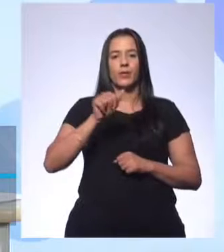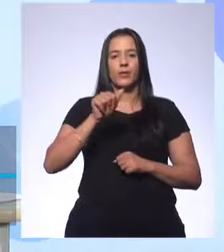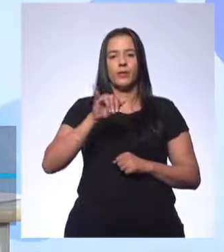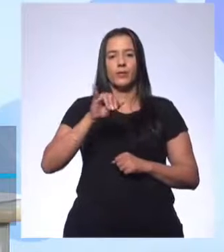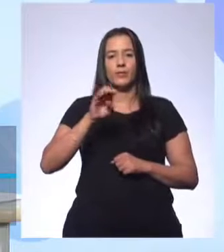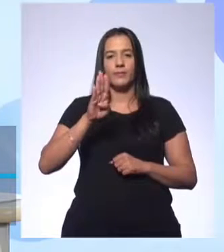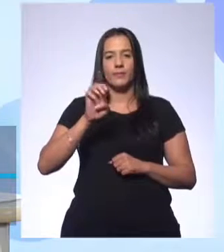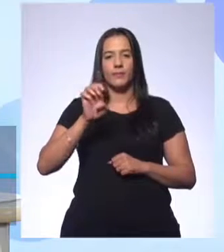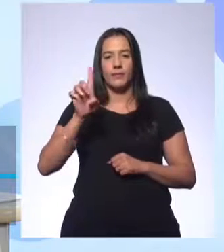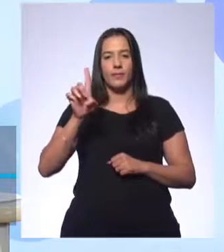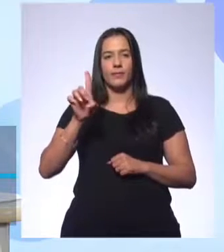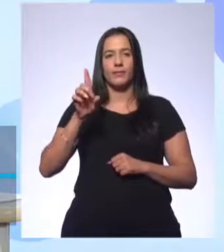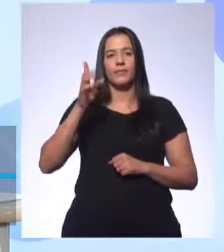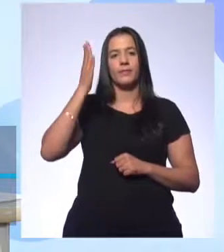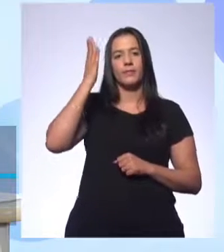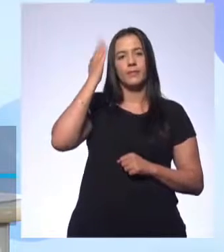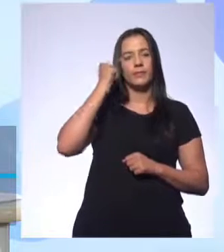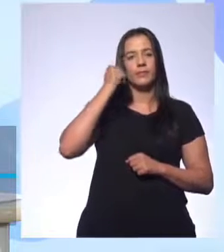Para saber